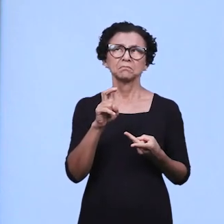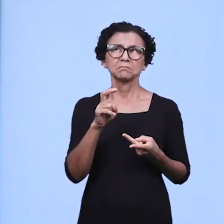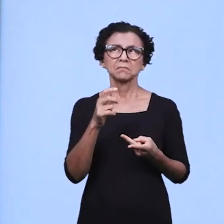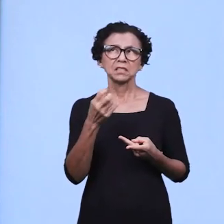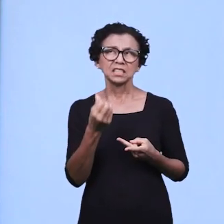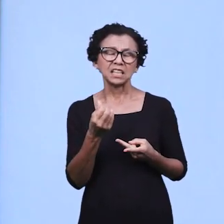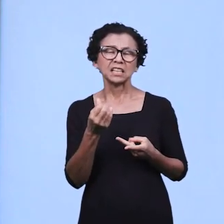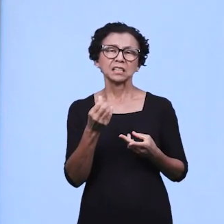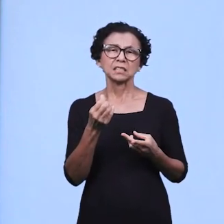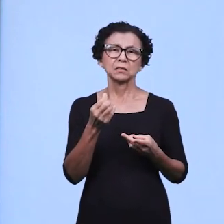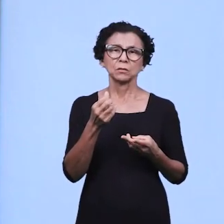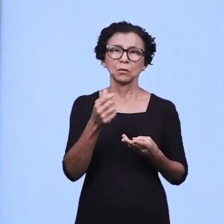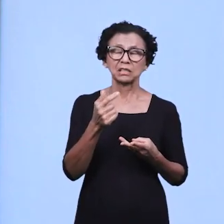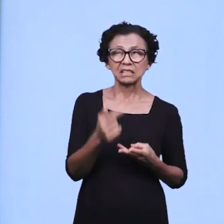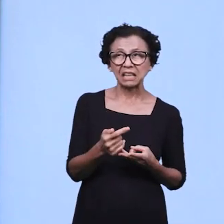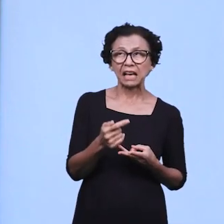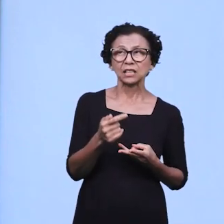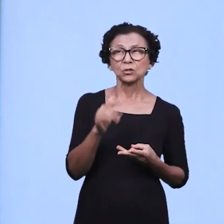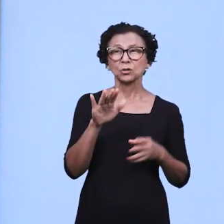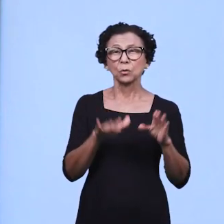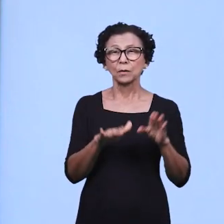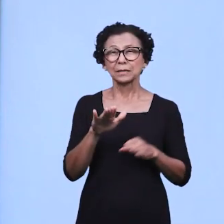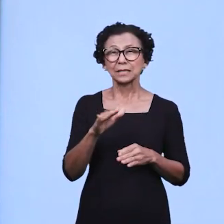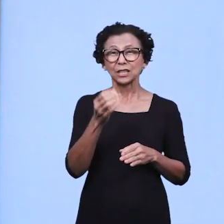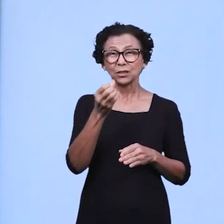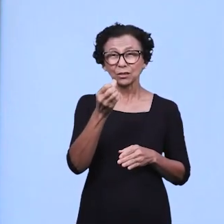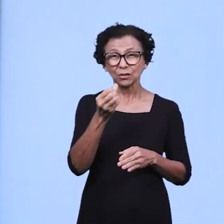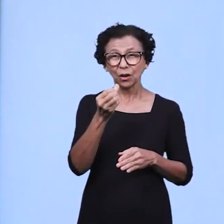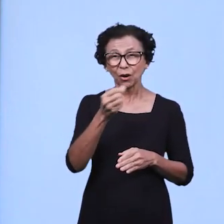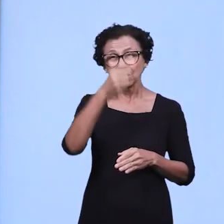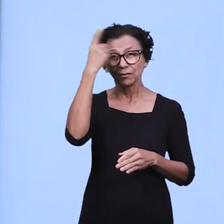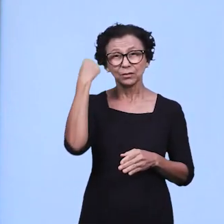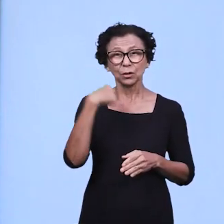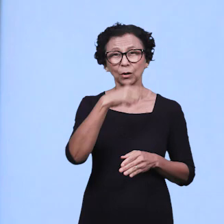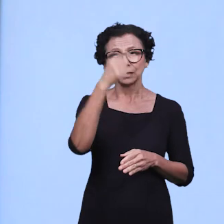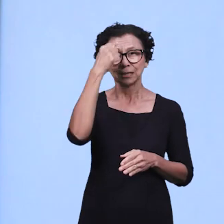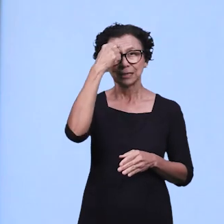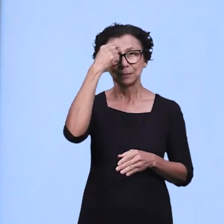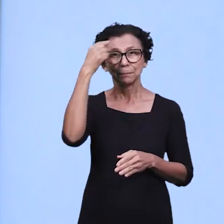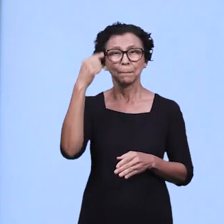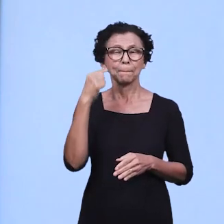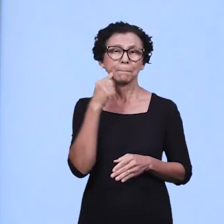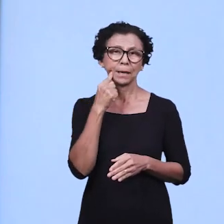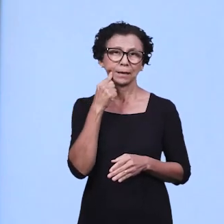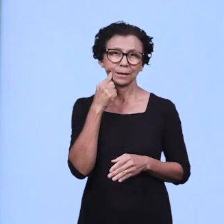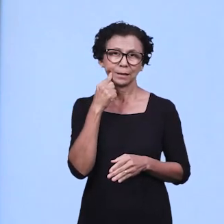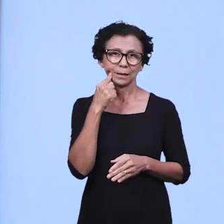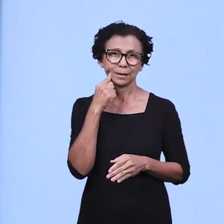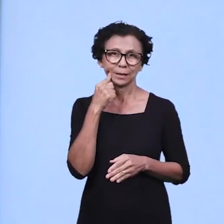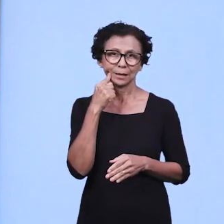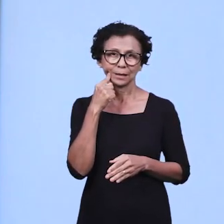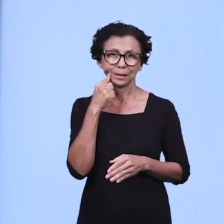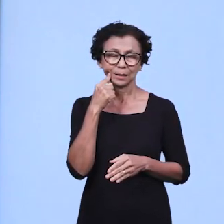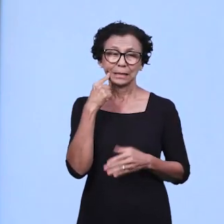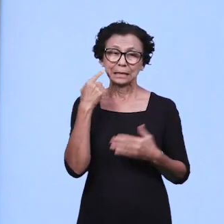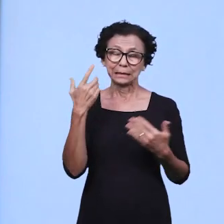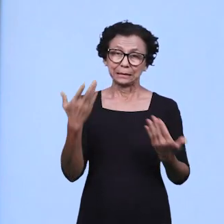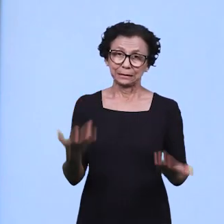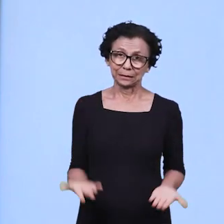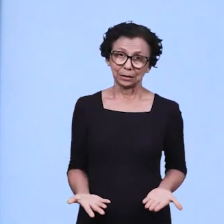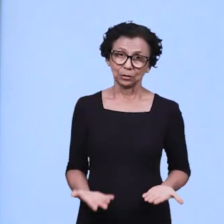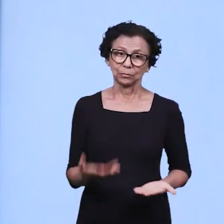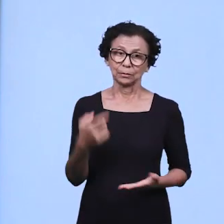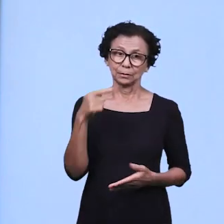horas e meia Verdade. um estudante passa na escola. Então, esse tempo que ele está lá, ele está aprendendo coisas, Uhum. ele